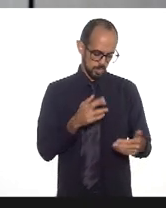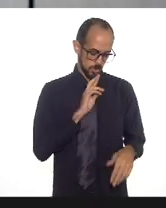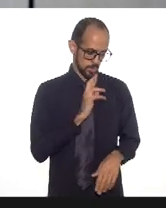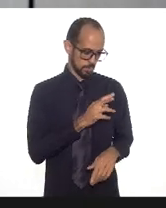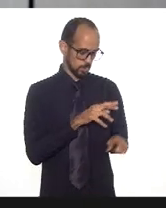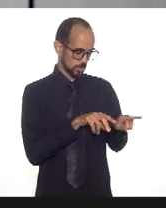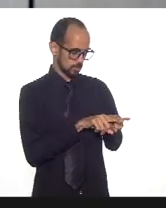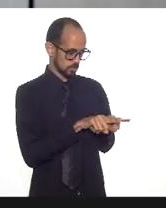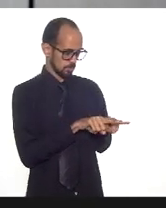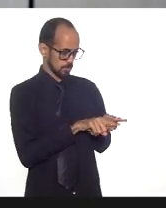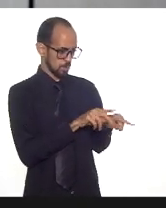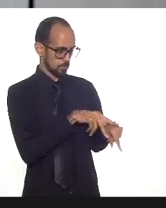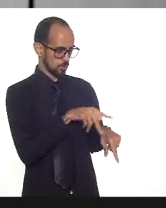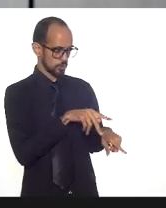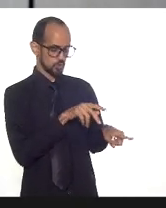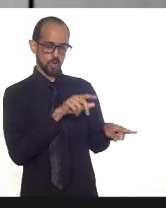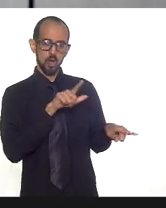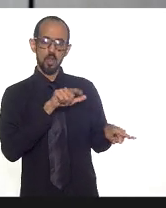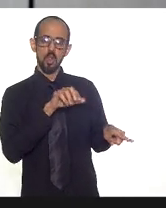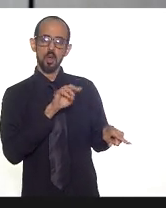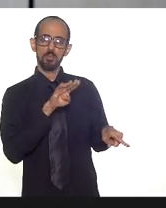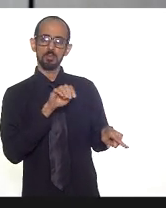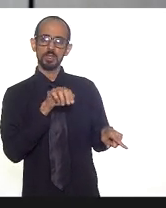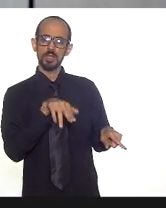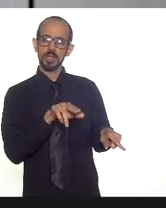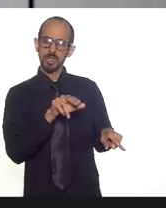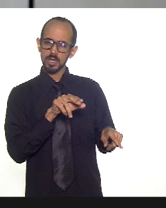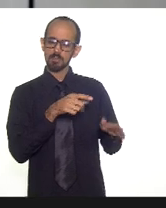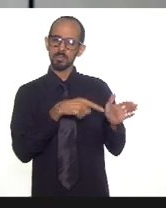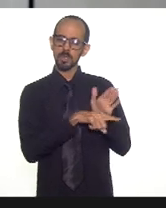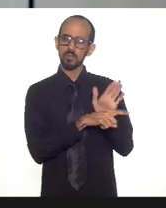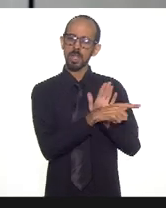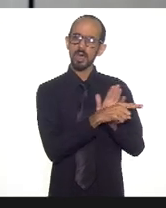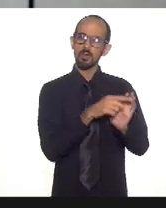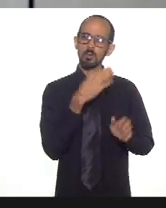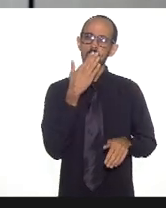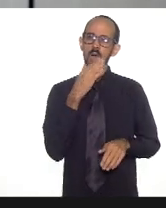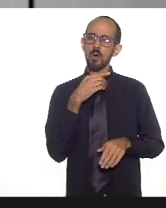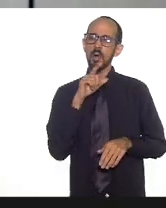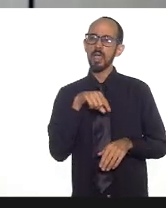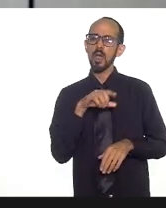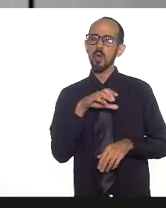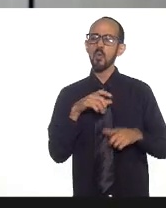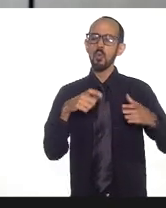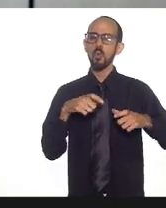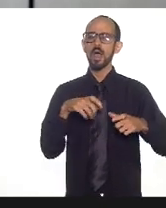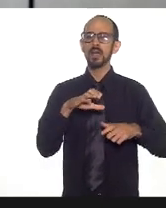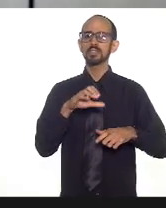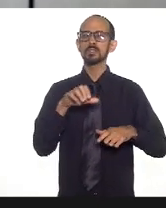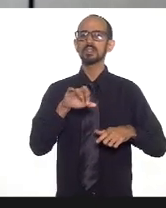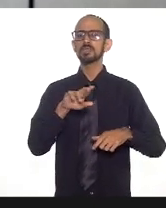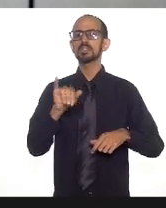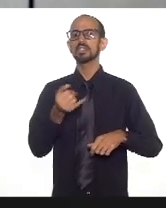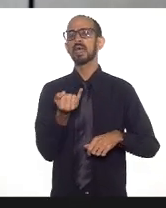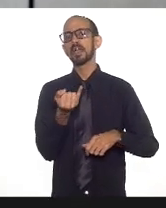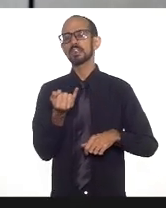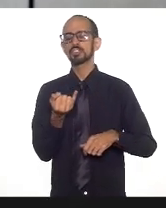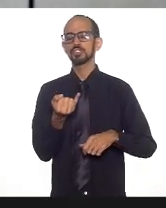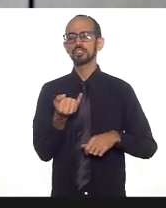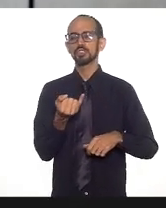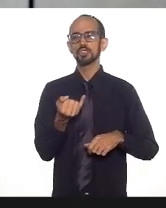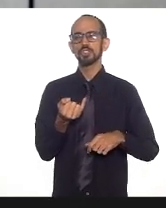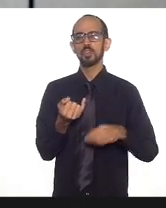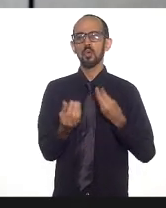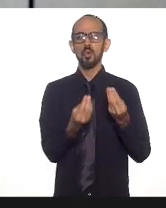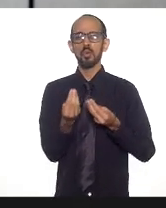professor Lobianco, realmente qual o lugar do CCERJ, né? O que é que o Estado espera, né? Como o Estado vê